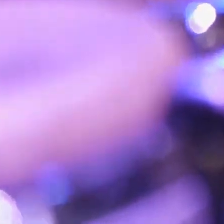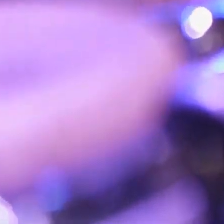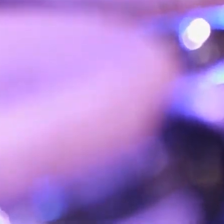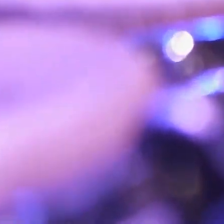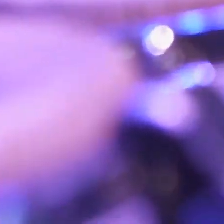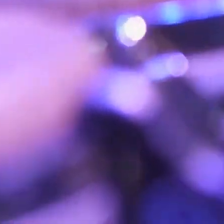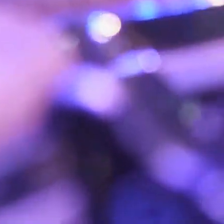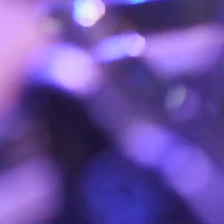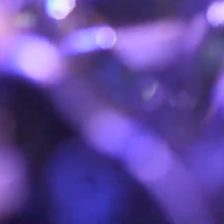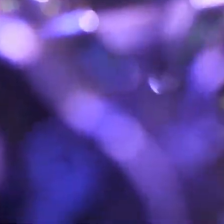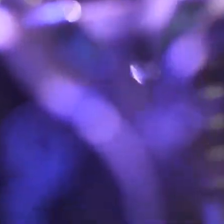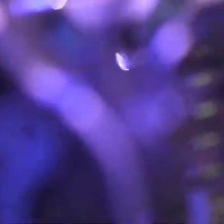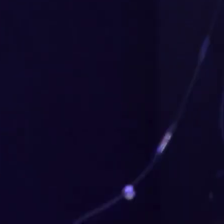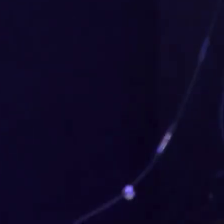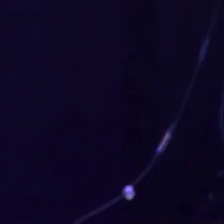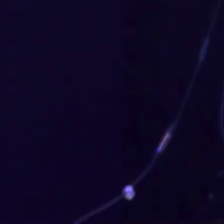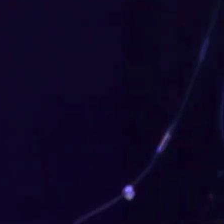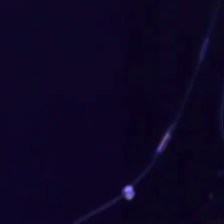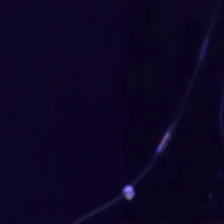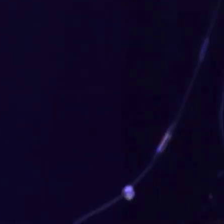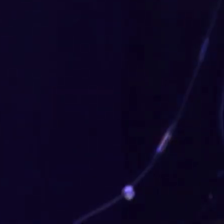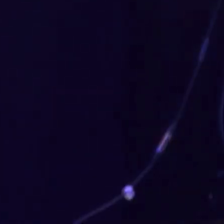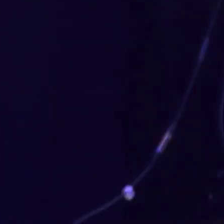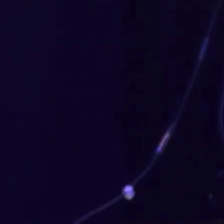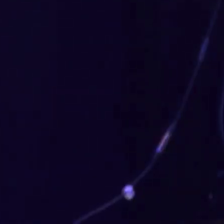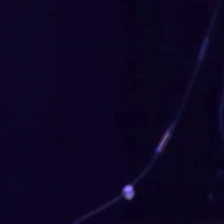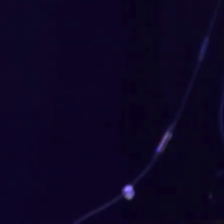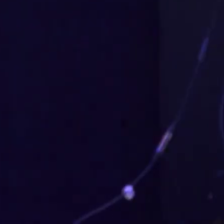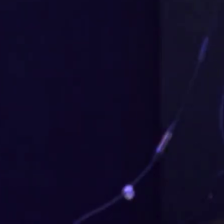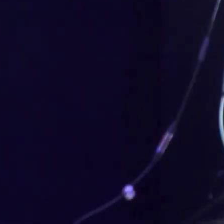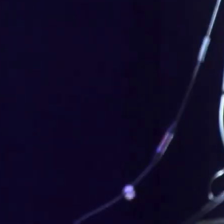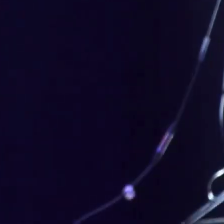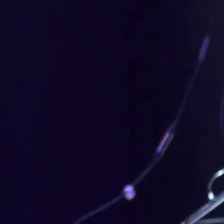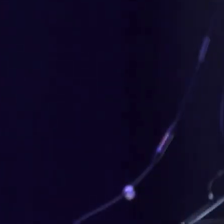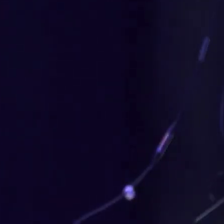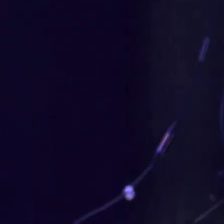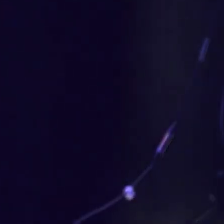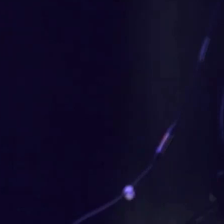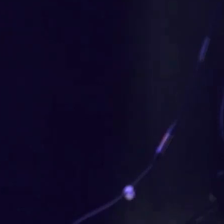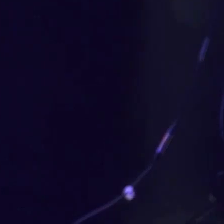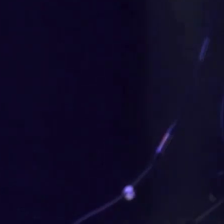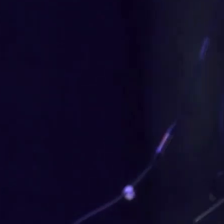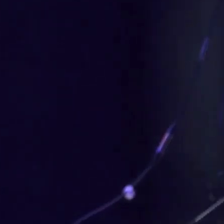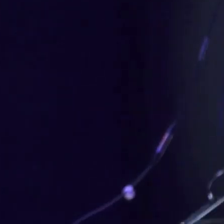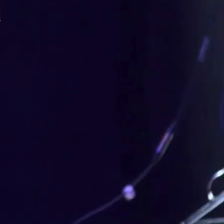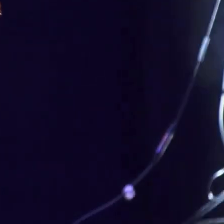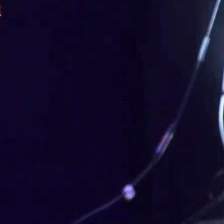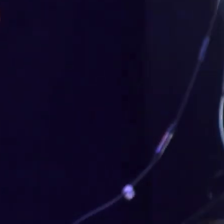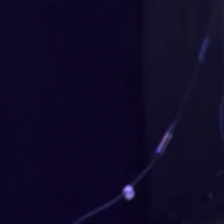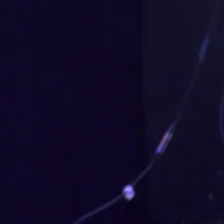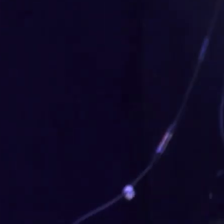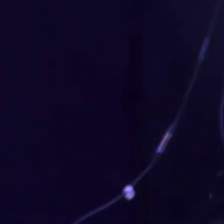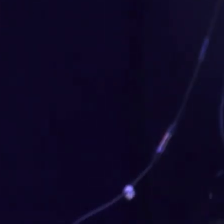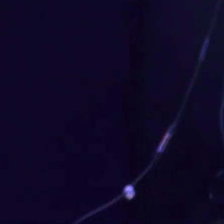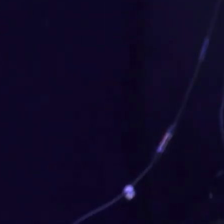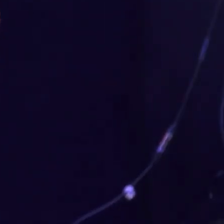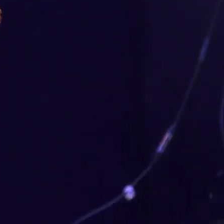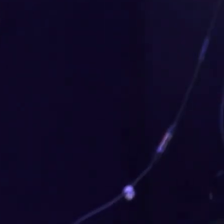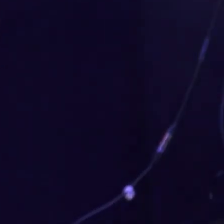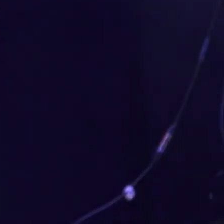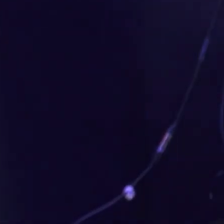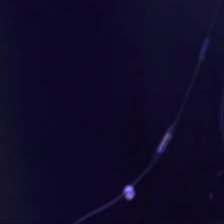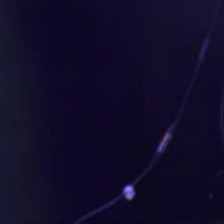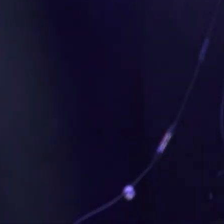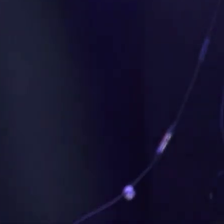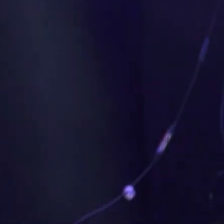Sou amazonês, não nado com boto nem chupo pique. Sou do mesmo saco da farinha, aquela